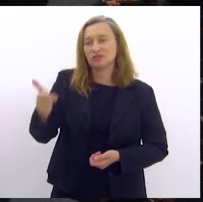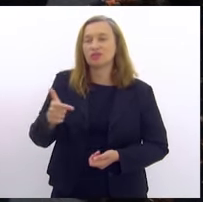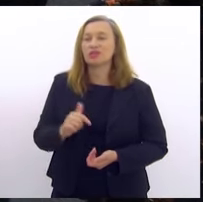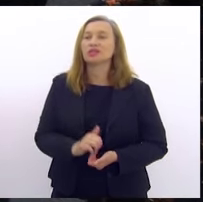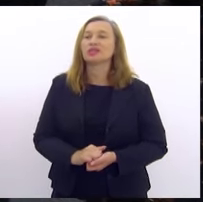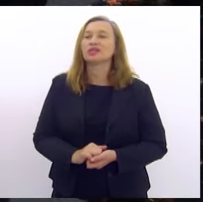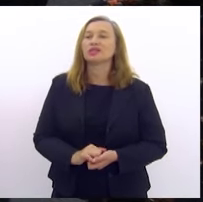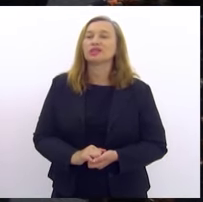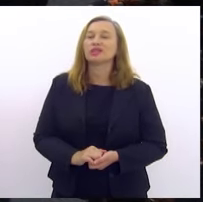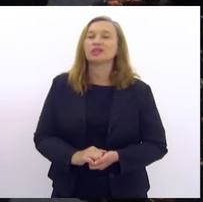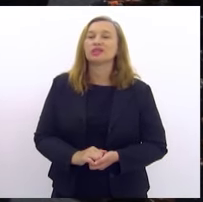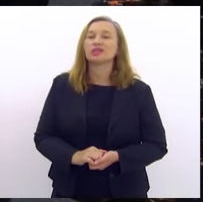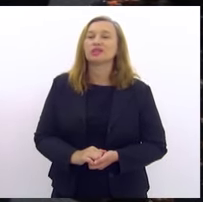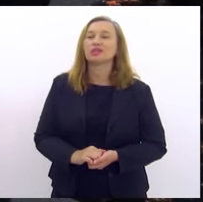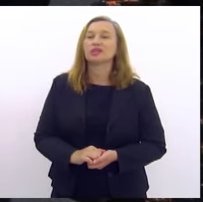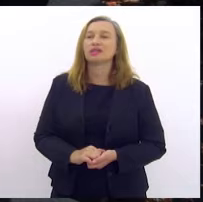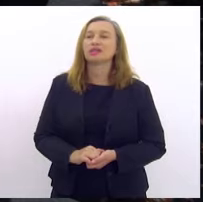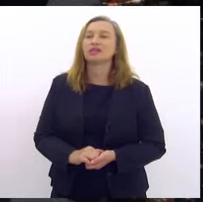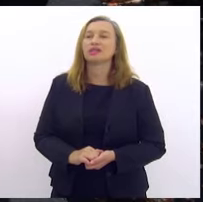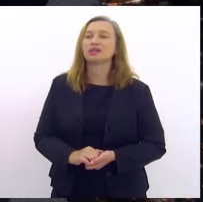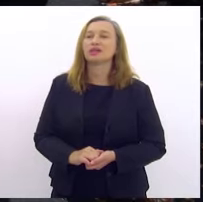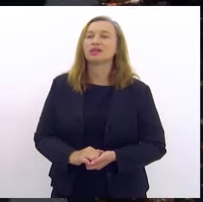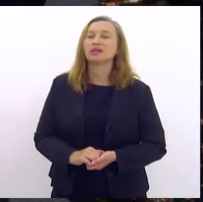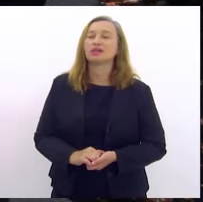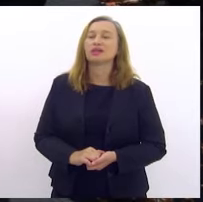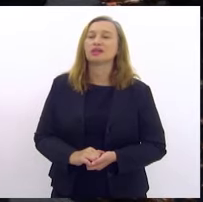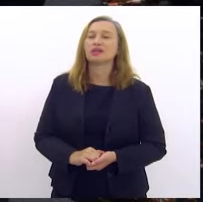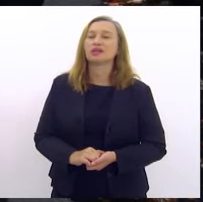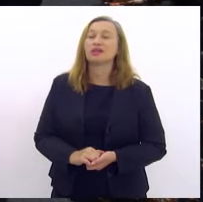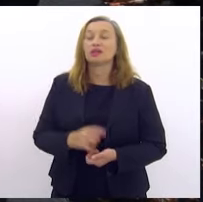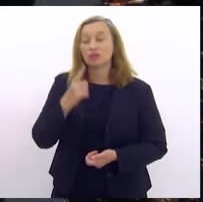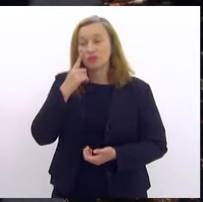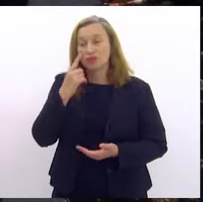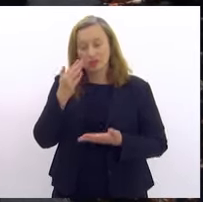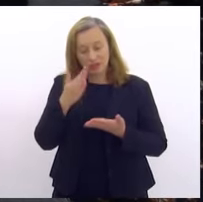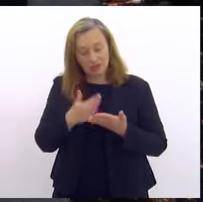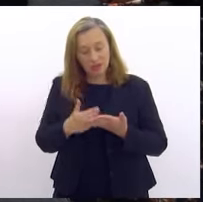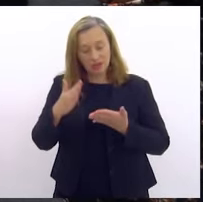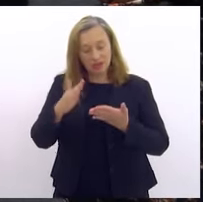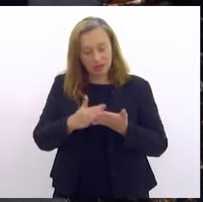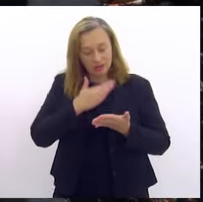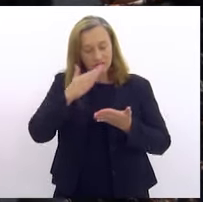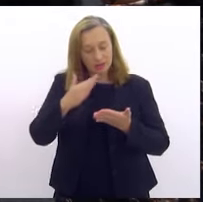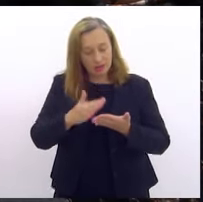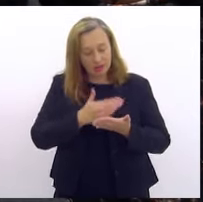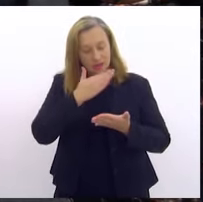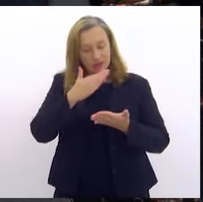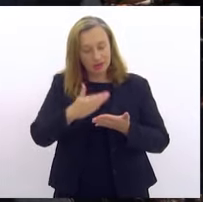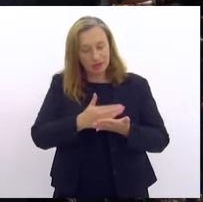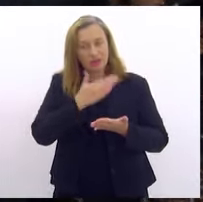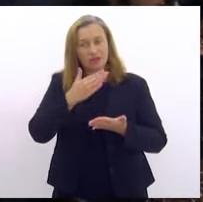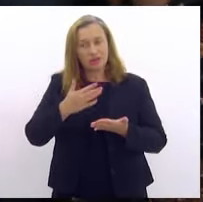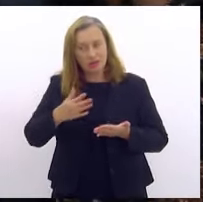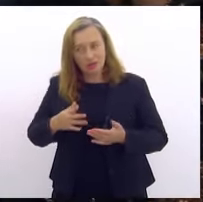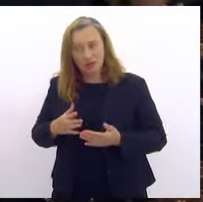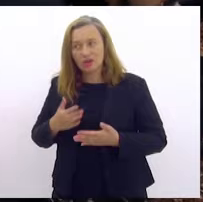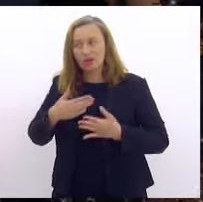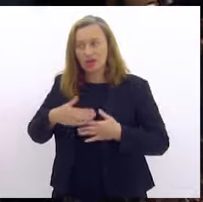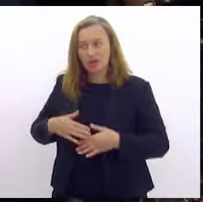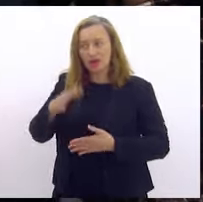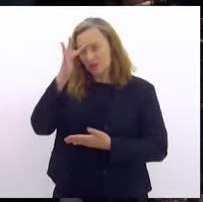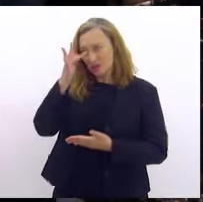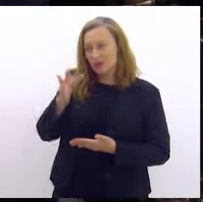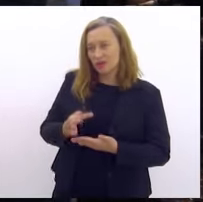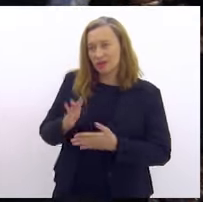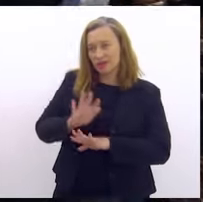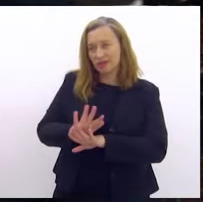22. É que eu estou página por página só pegando. Vai tranquilo. Alguns poucos. Vai na fé. Alguns poucos